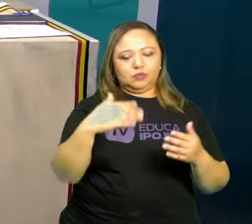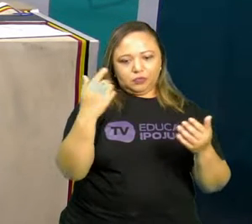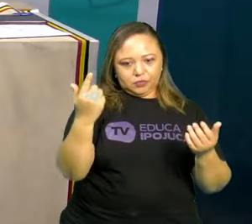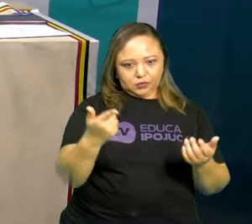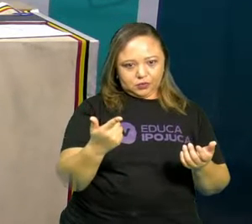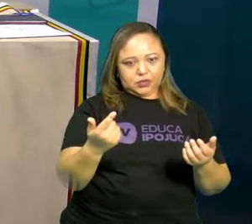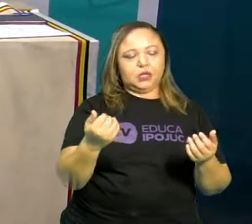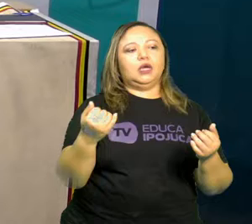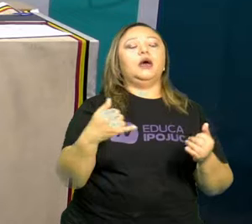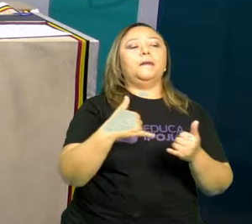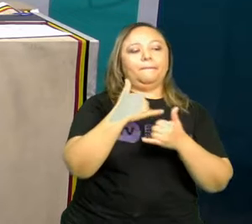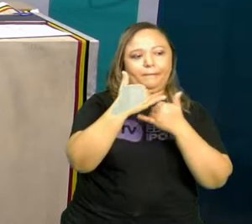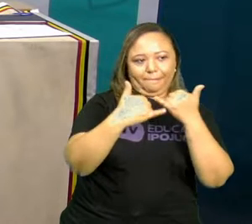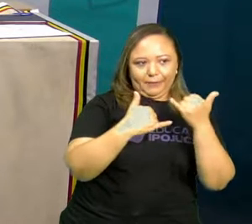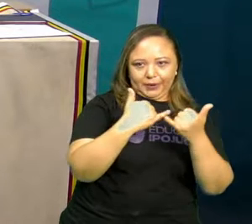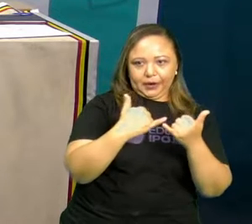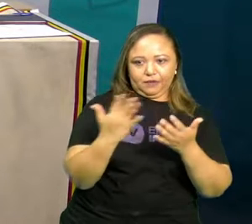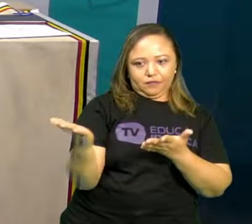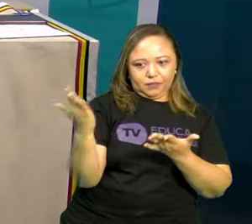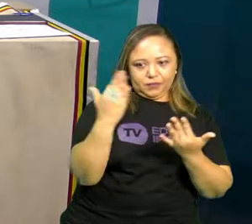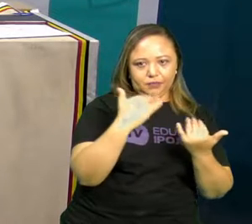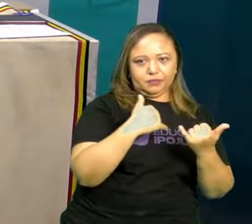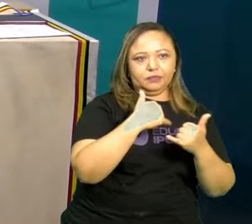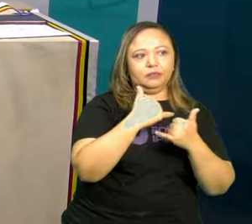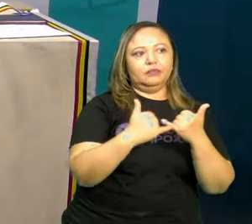brincadeira bem legal?